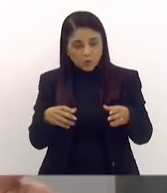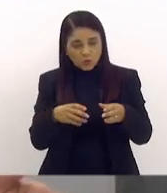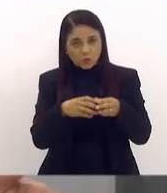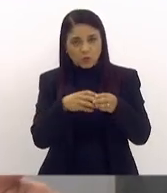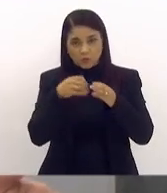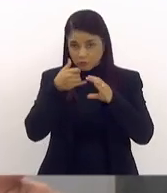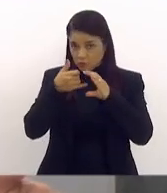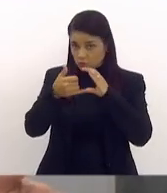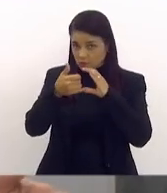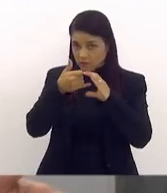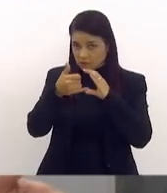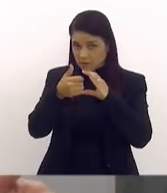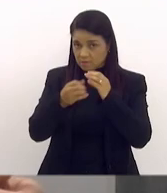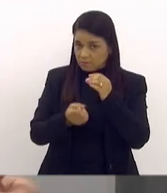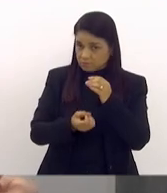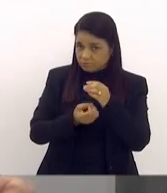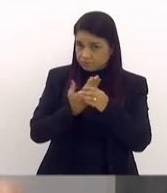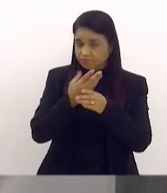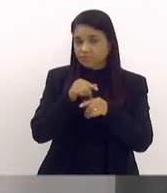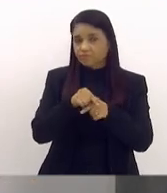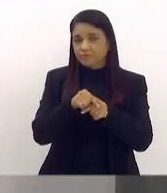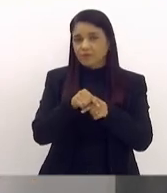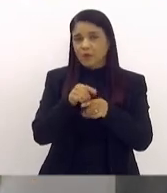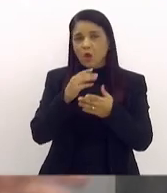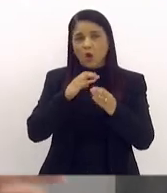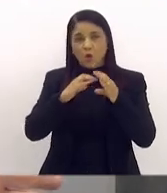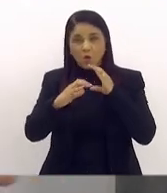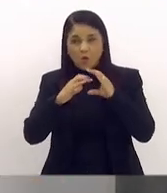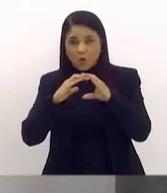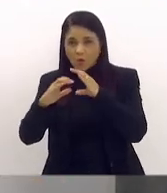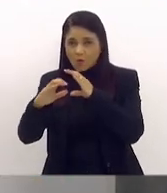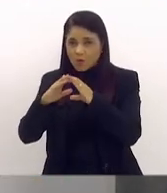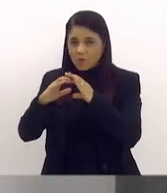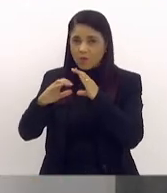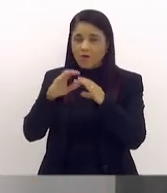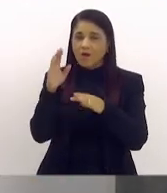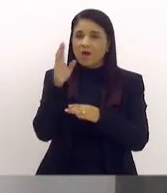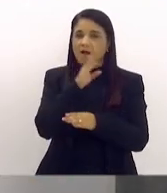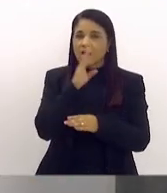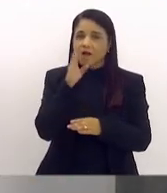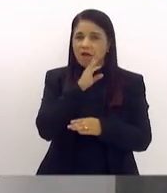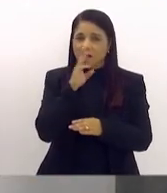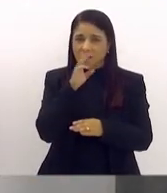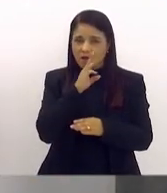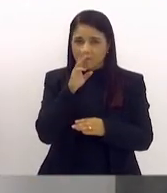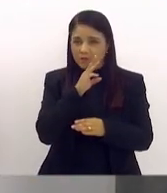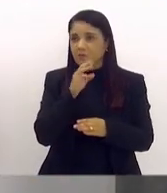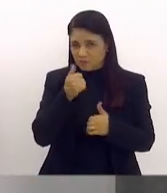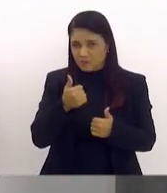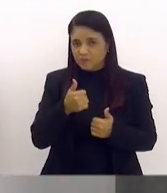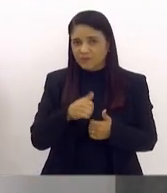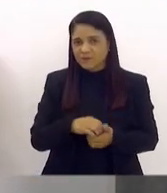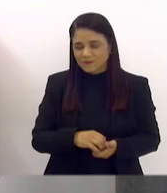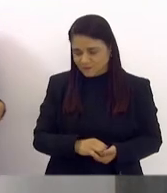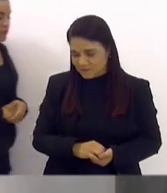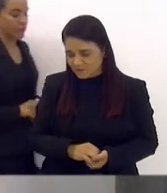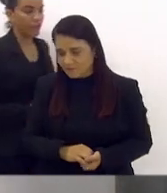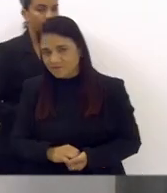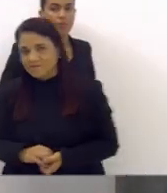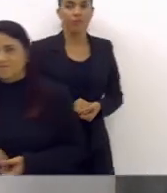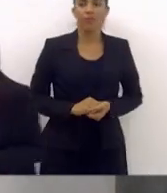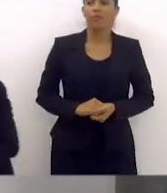WhatsApp né para para nos comunicarmos assim mais rapidamente e possivelmente até